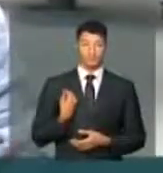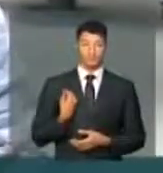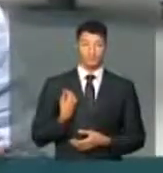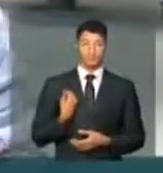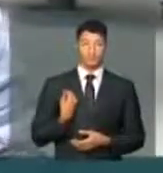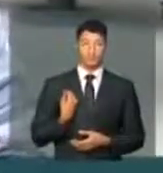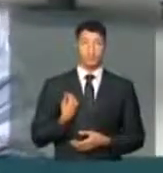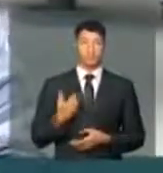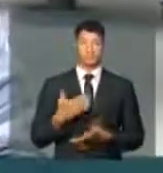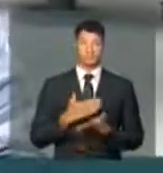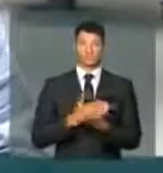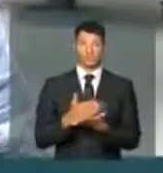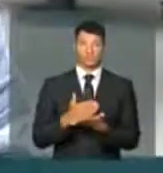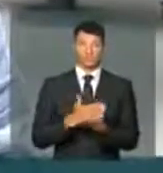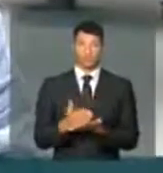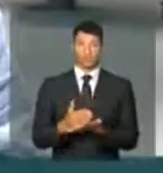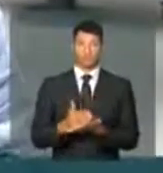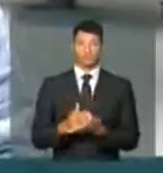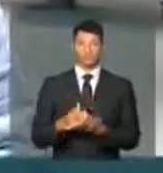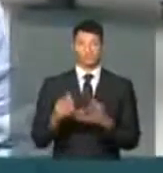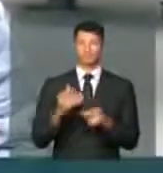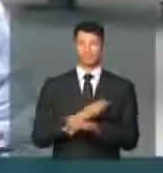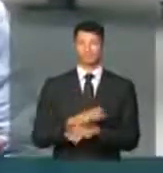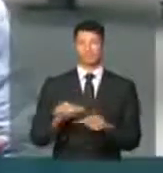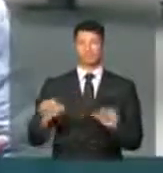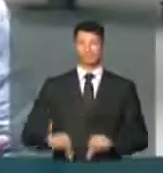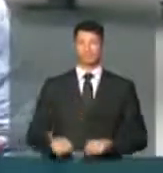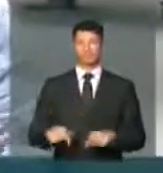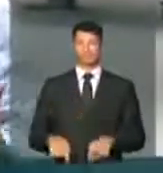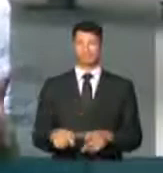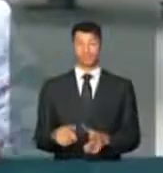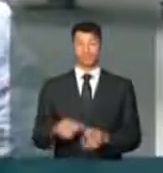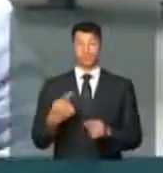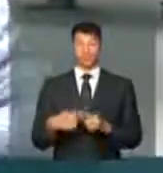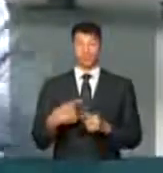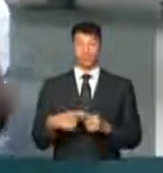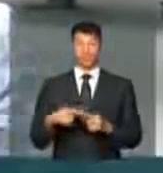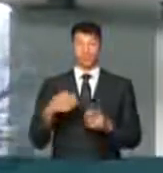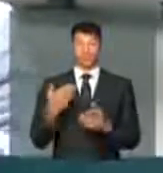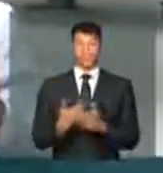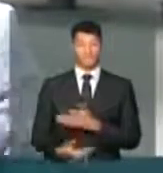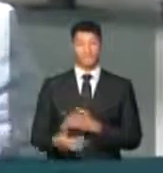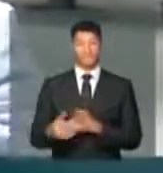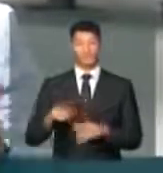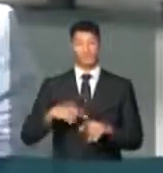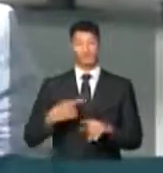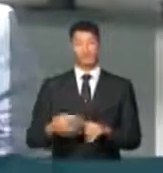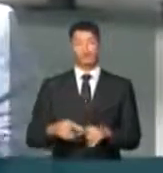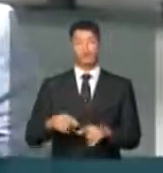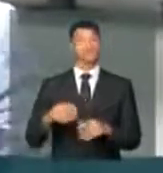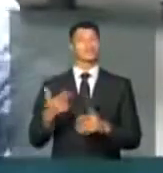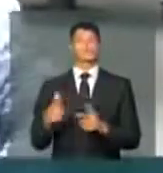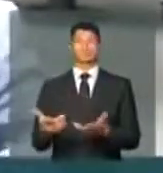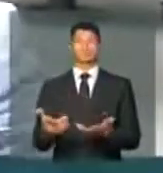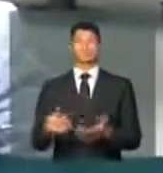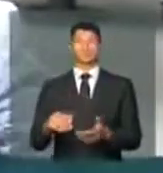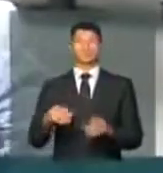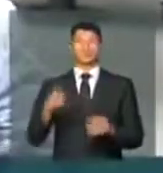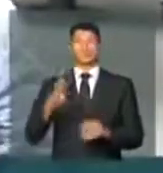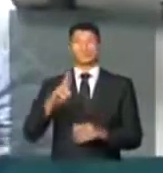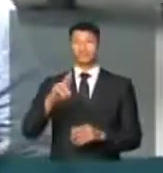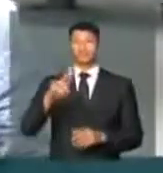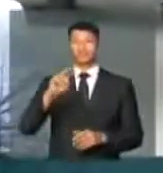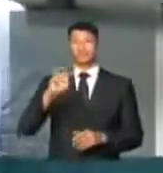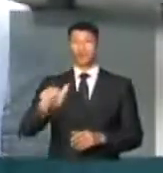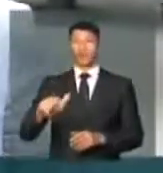se torna de um vazio terrível, porque perde da maneira mais inesperada, mais brutal do